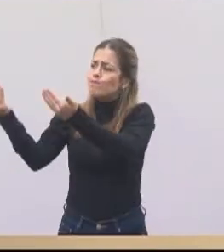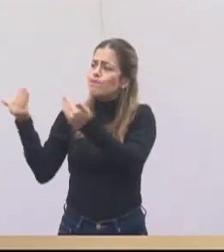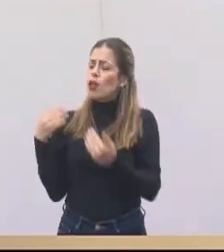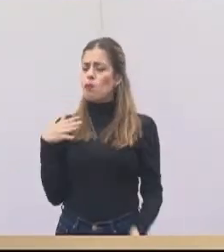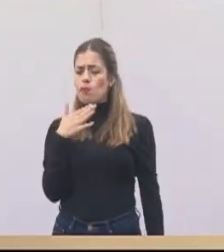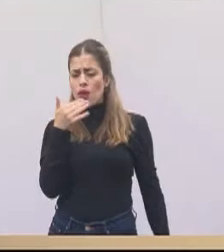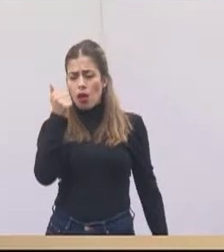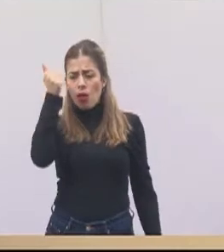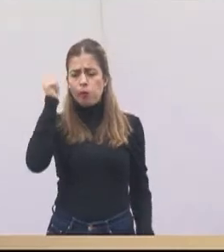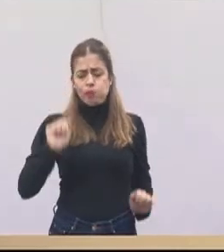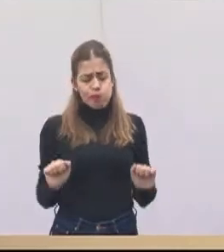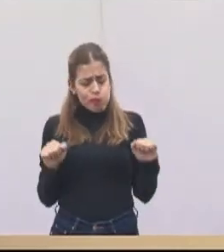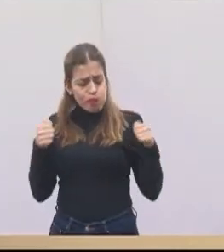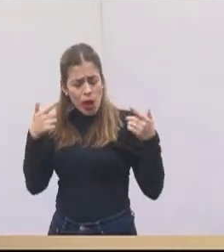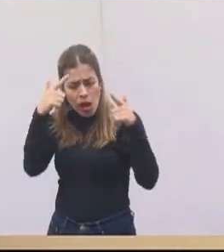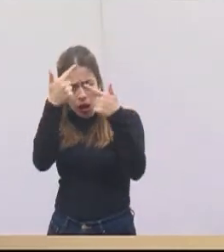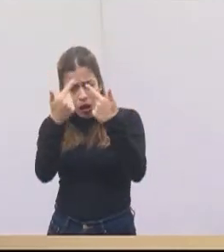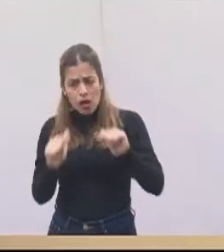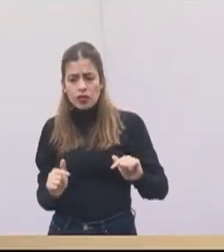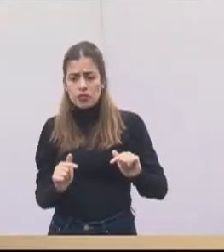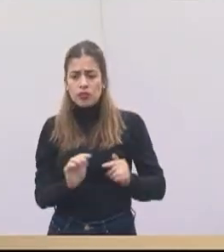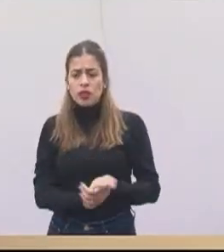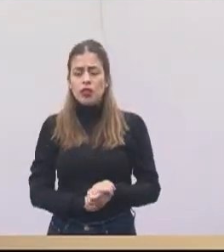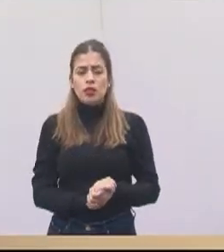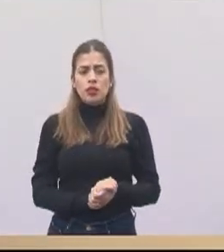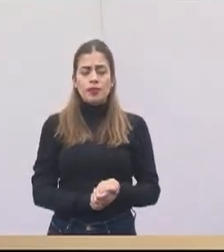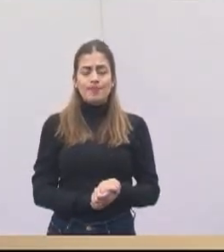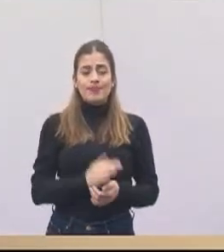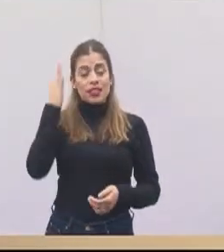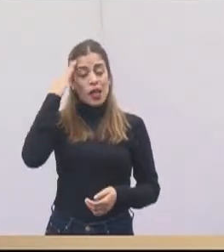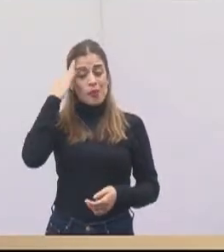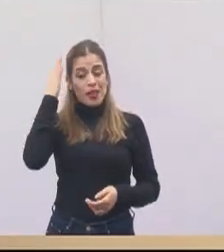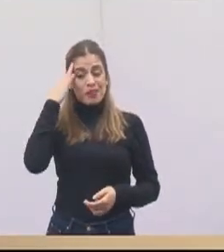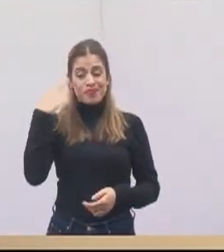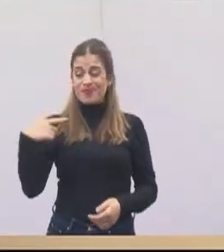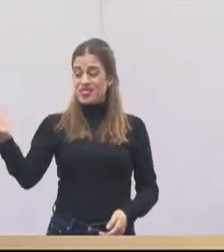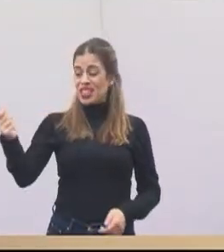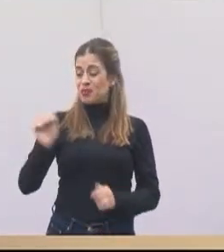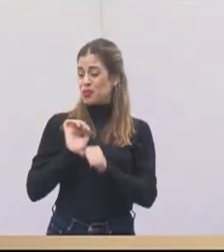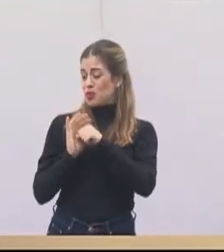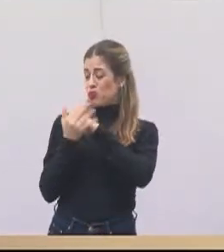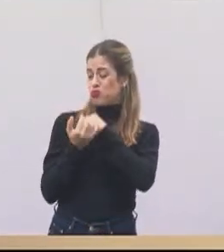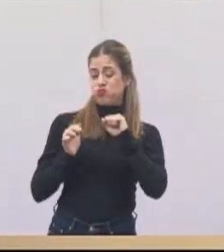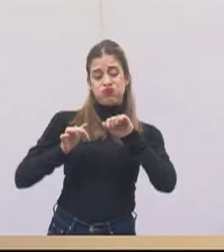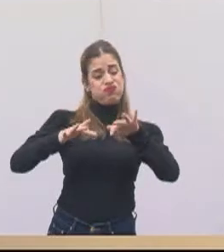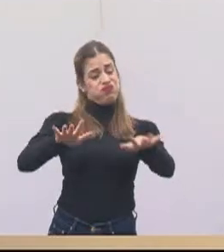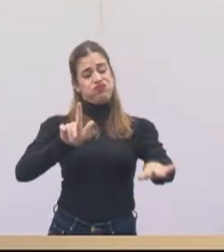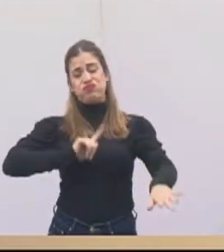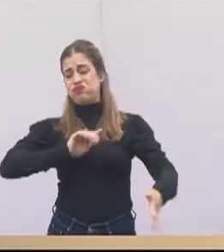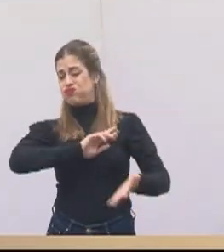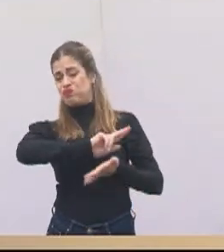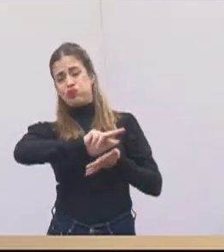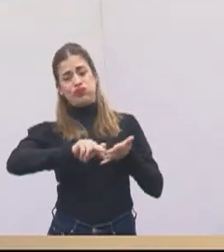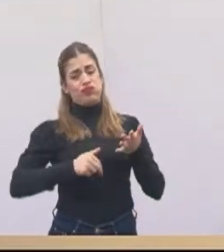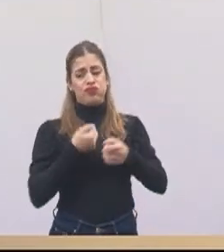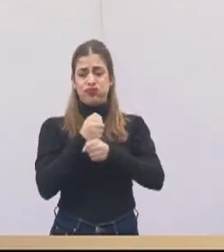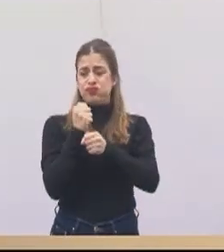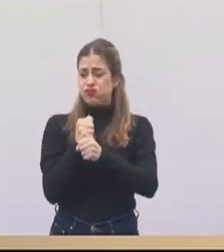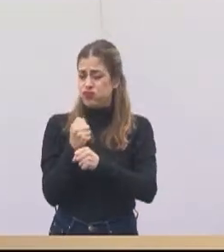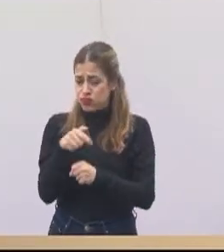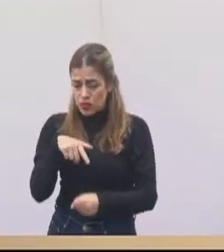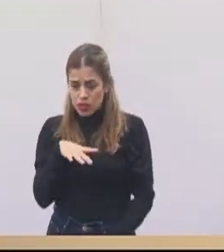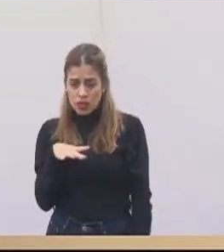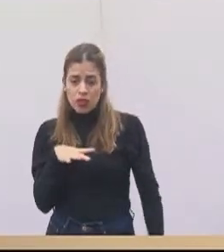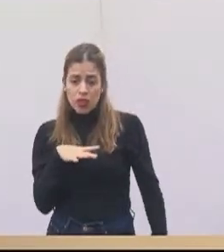para enfrentar no dia a dia. Sabemos, saindo da pandemia, estamos aí com bastante obras na cidade. Eu acho que é nesse sentido e